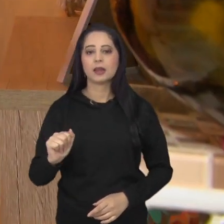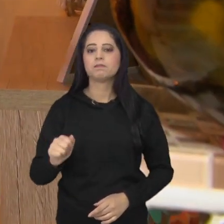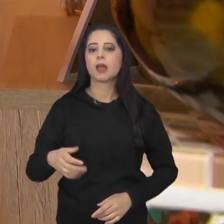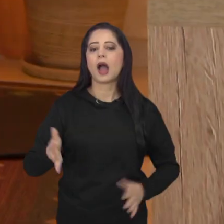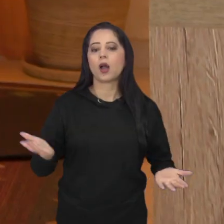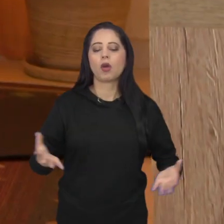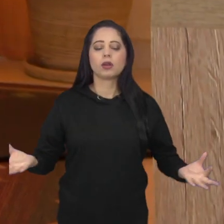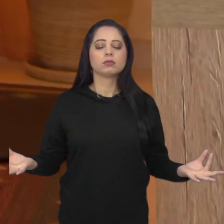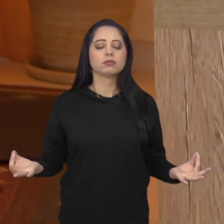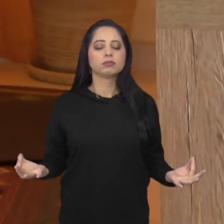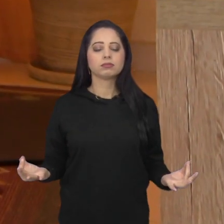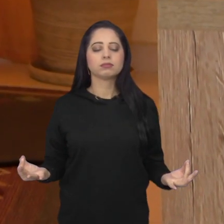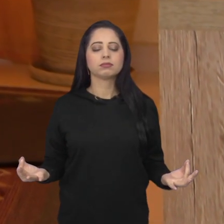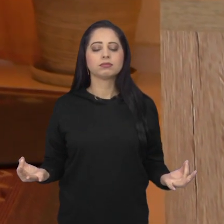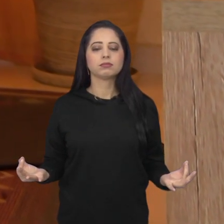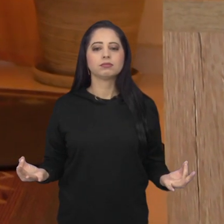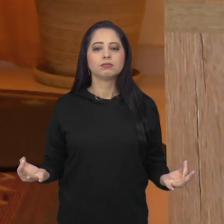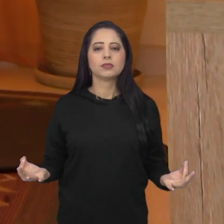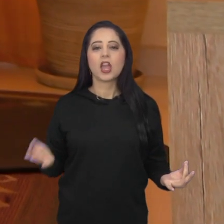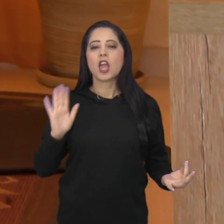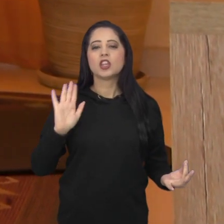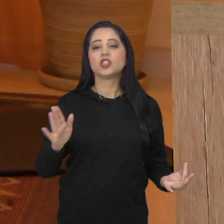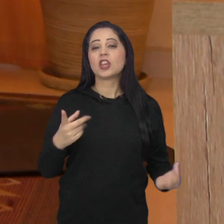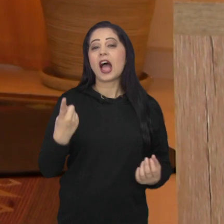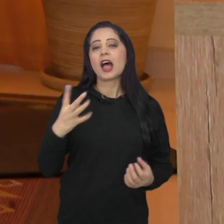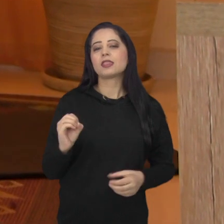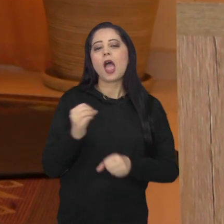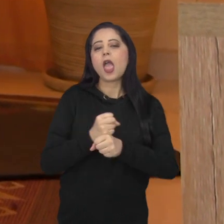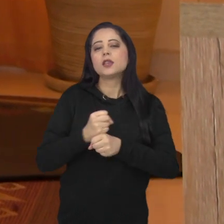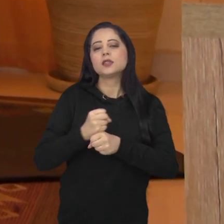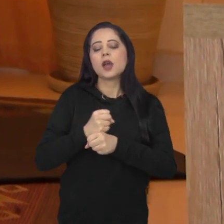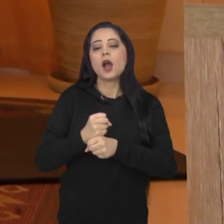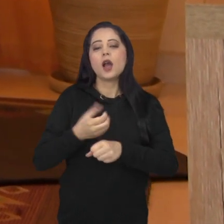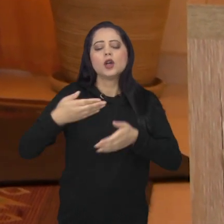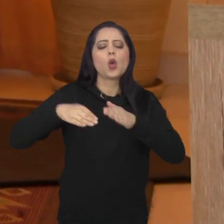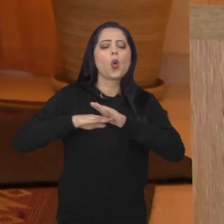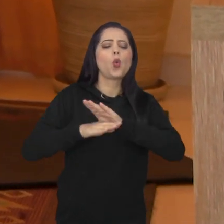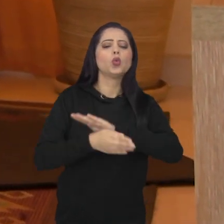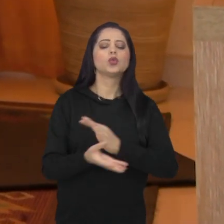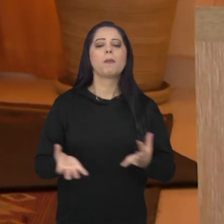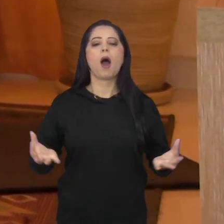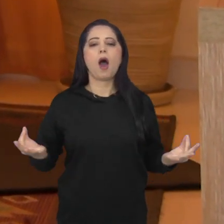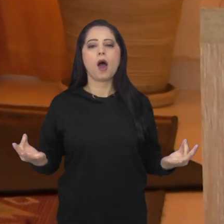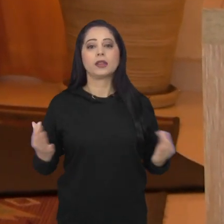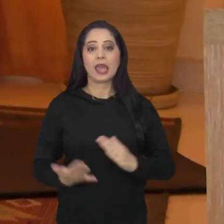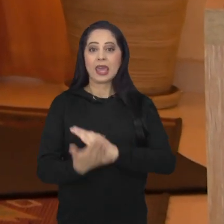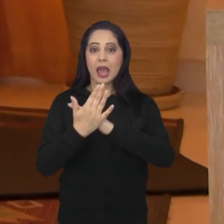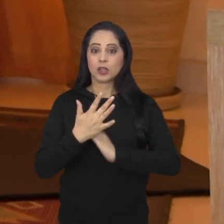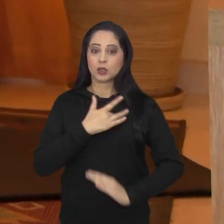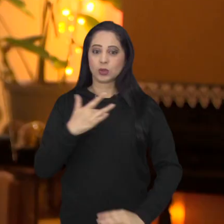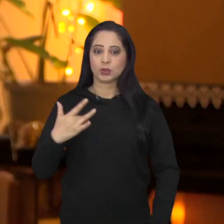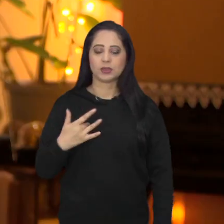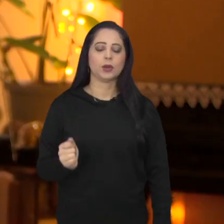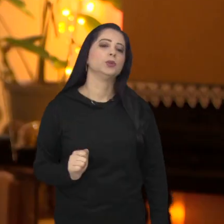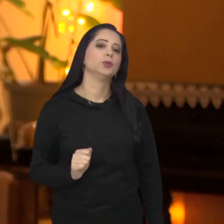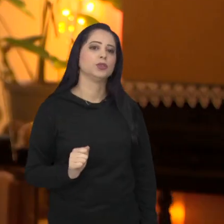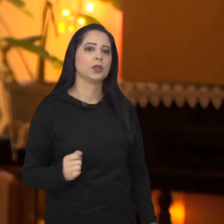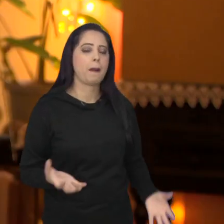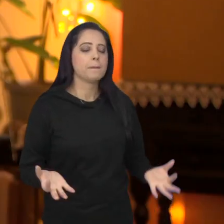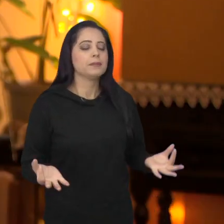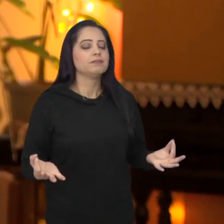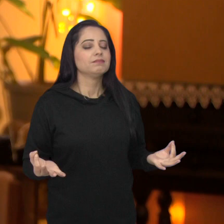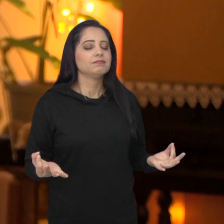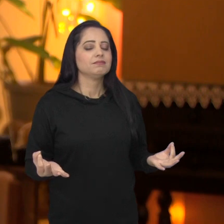de yoga. A prática já acompanha a atriz há mais de 10 anos e trouxe inúmeros benefícios. A